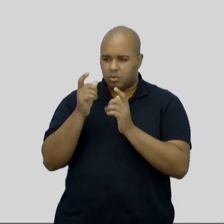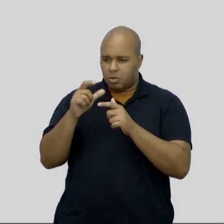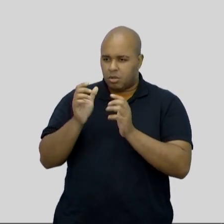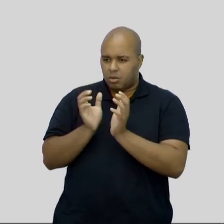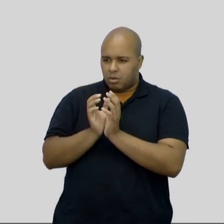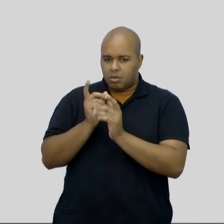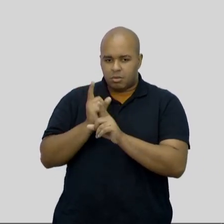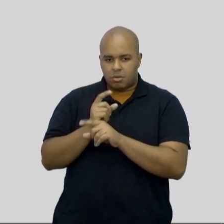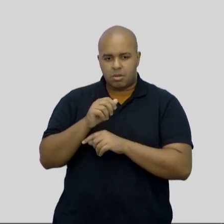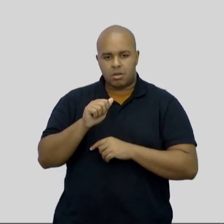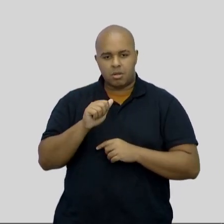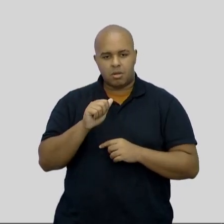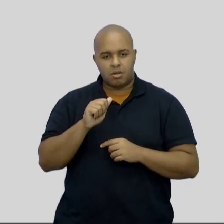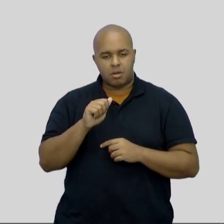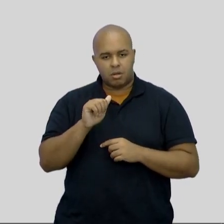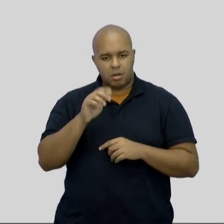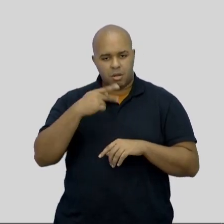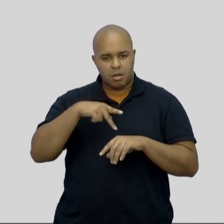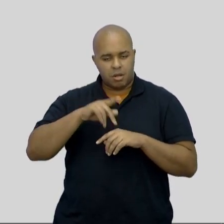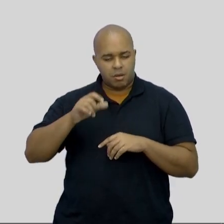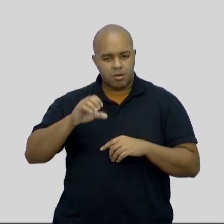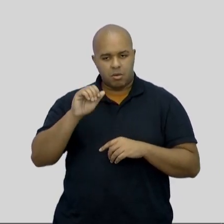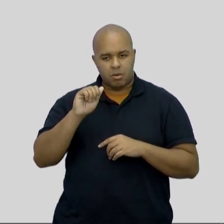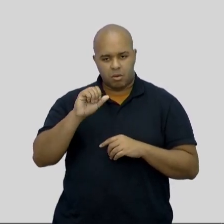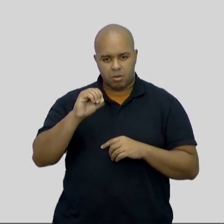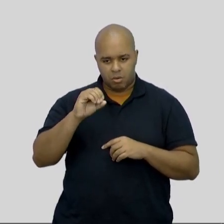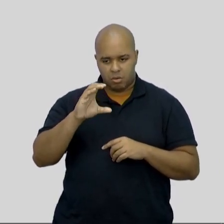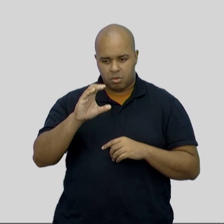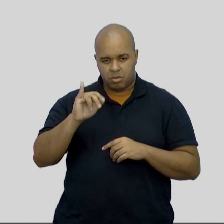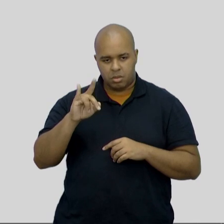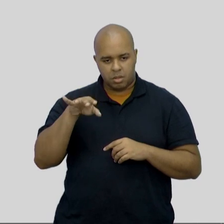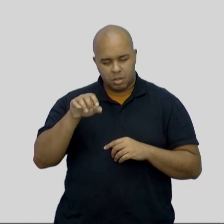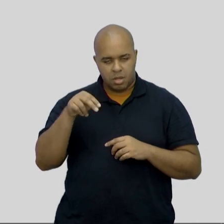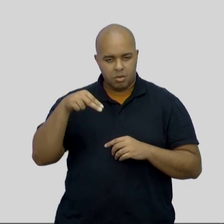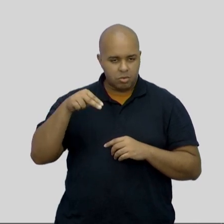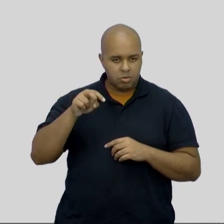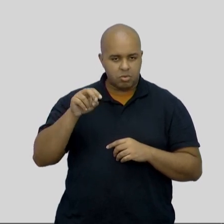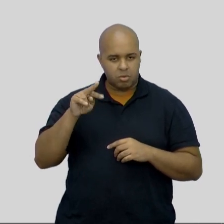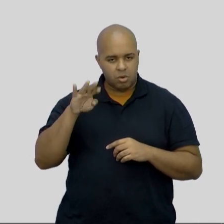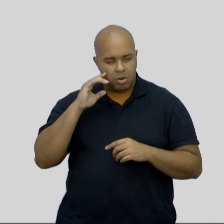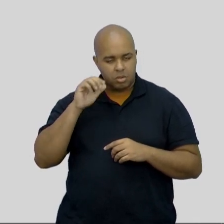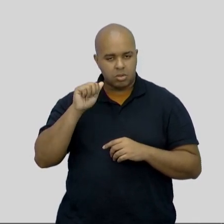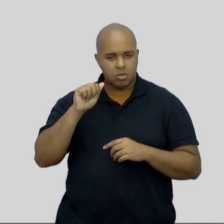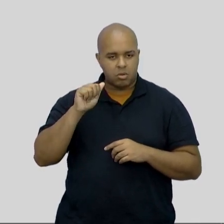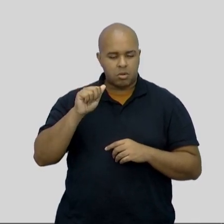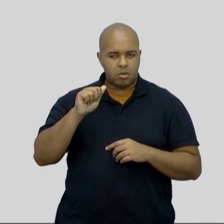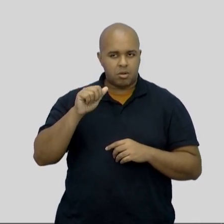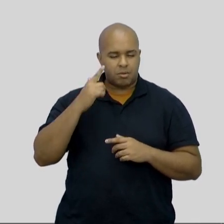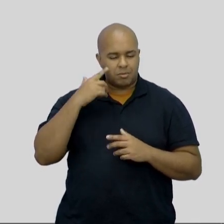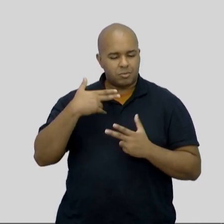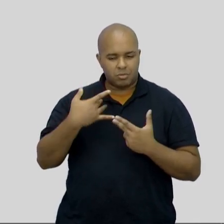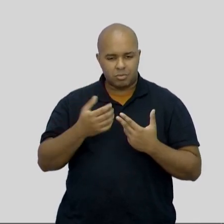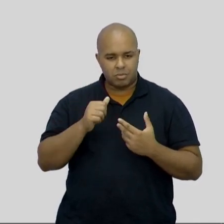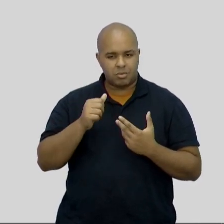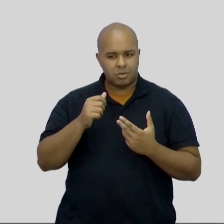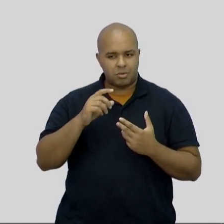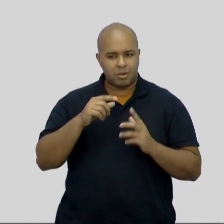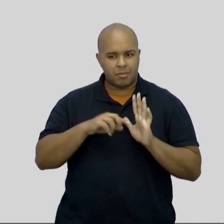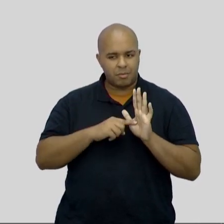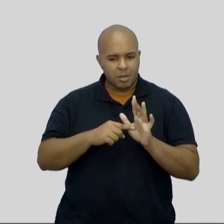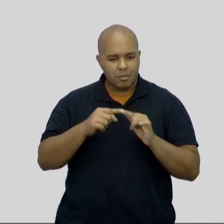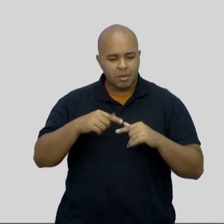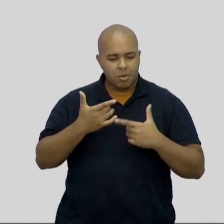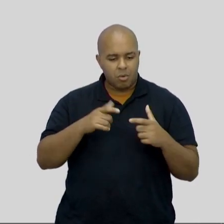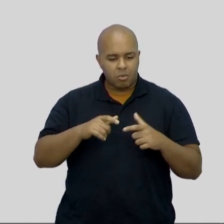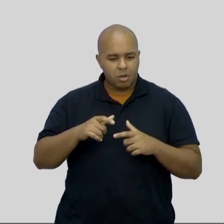temos África Ocidental, África Austral, Norte da África, África Oriental. Então, isso vai refletir no